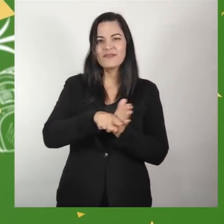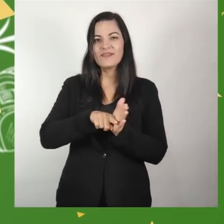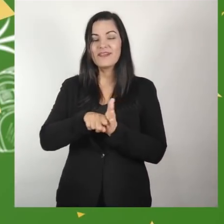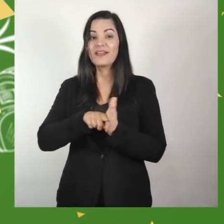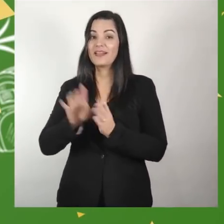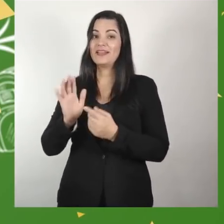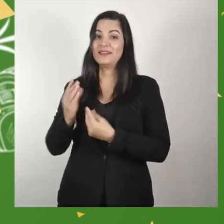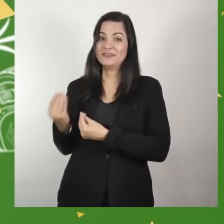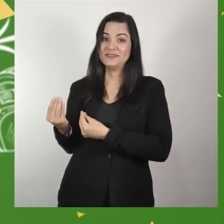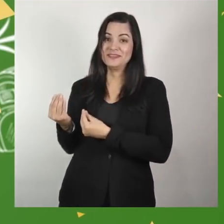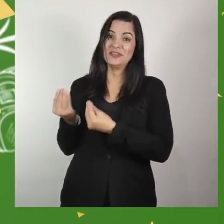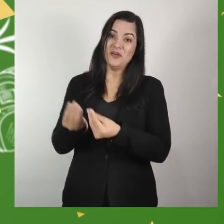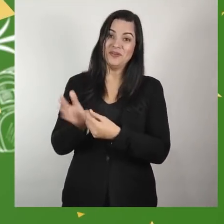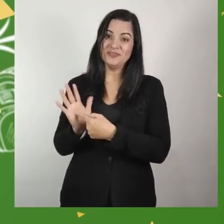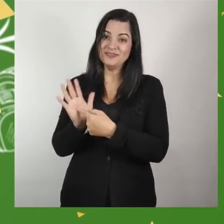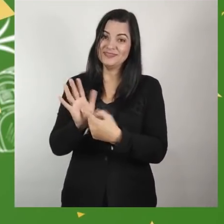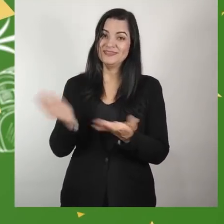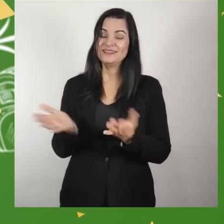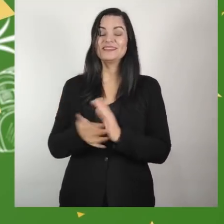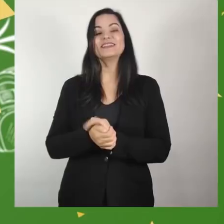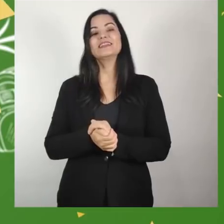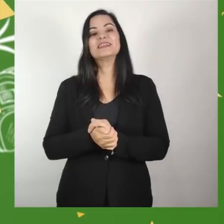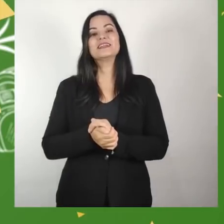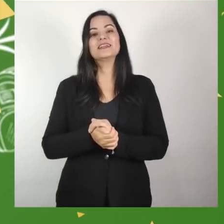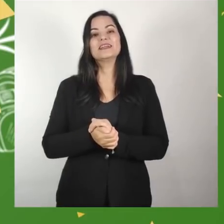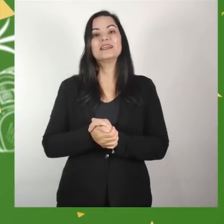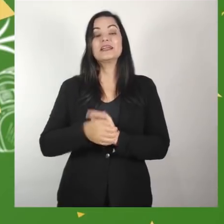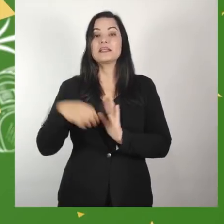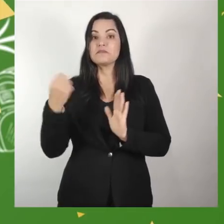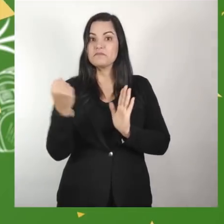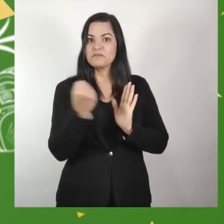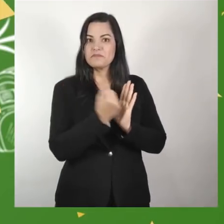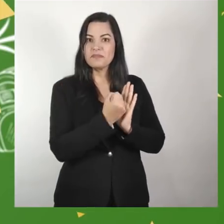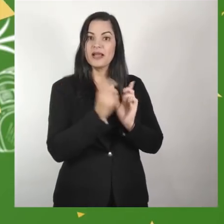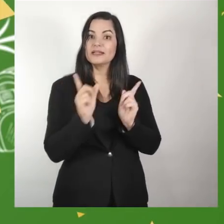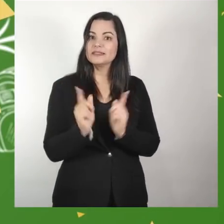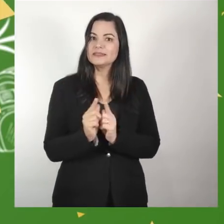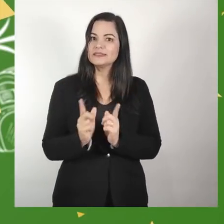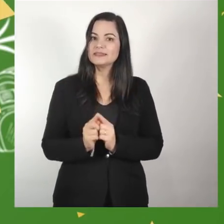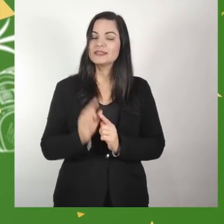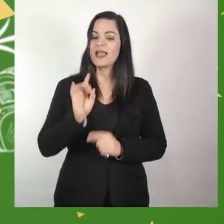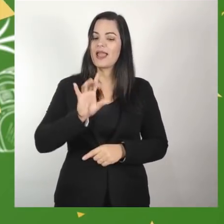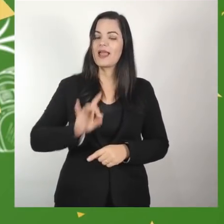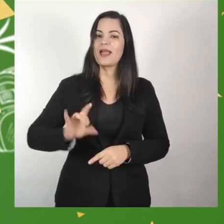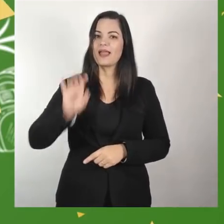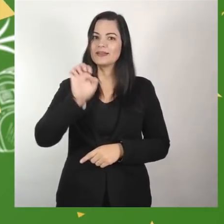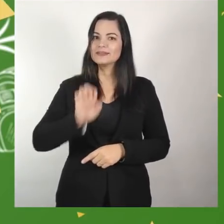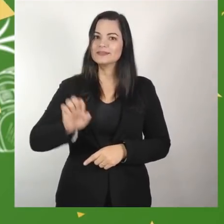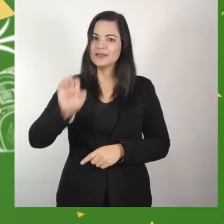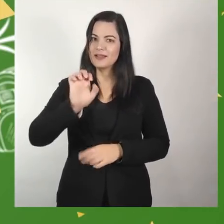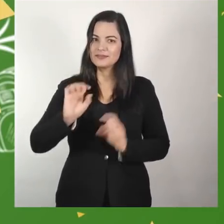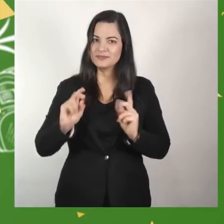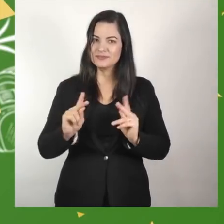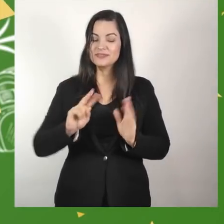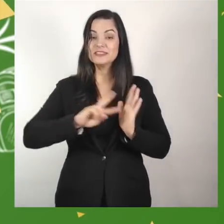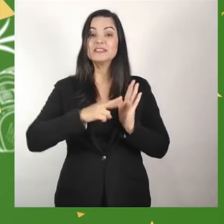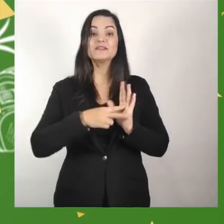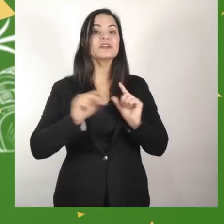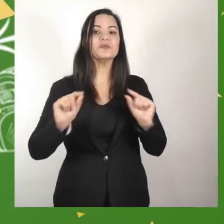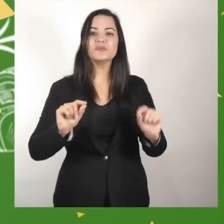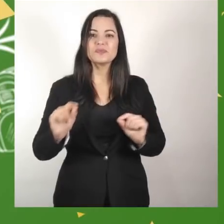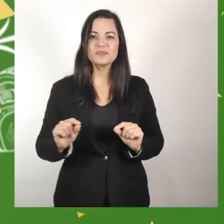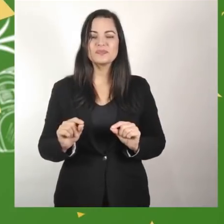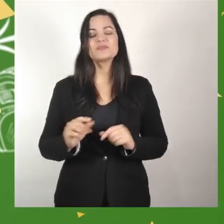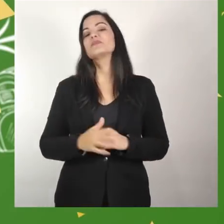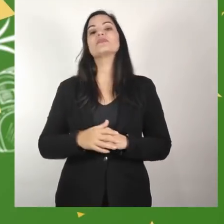todas essas palavrinhas diferentes que eu trouxe para vocês, marcando o estado, a sigla do estado e o significado